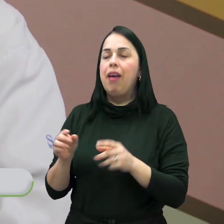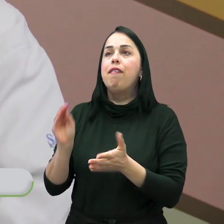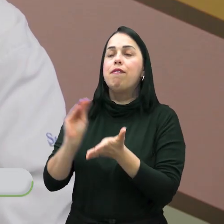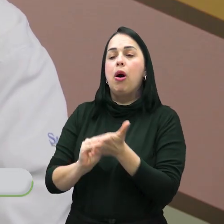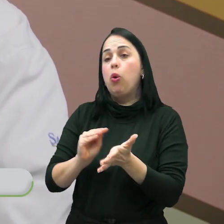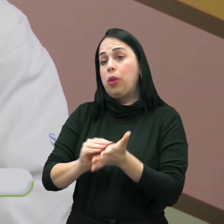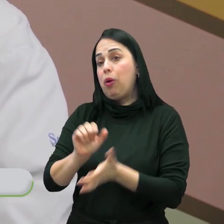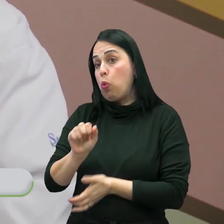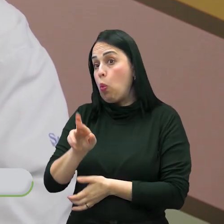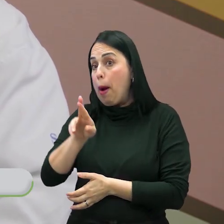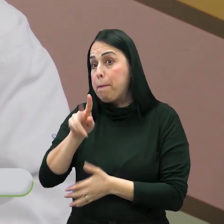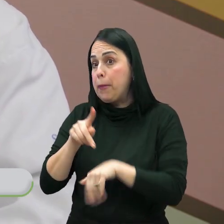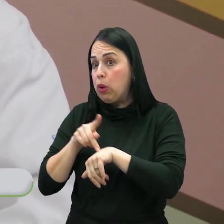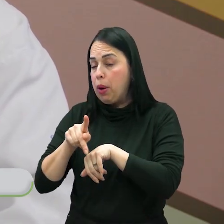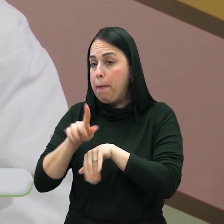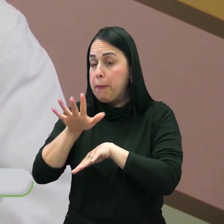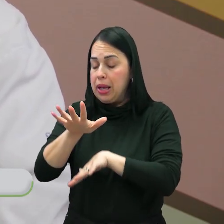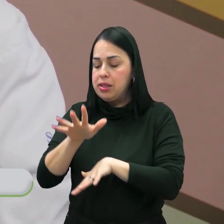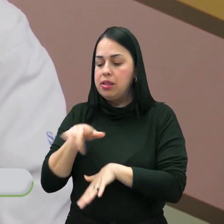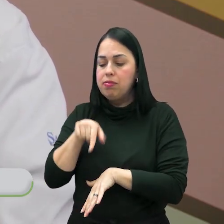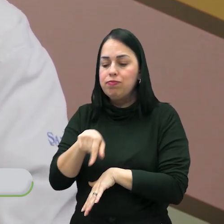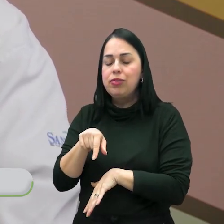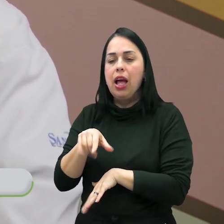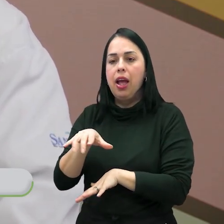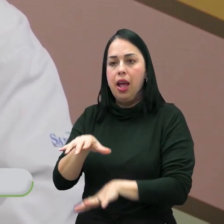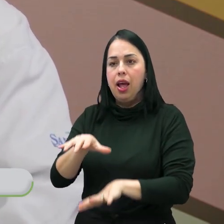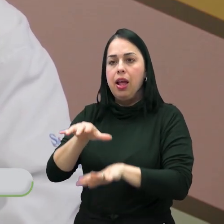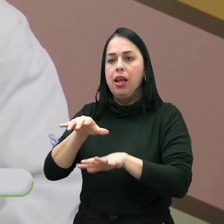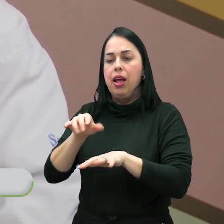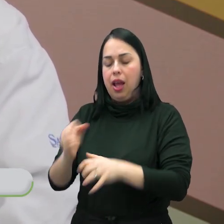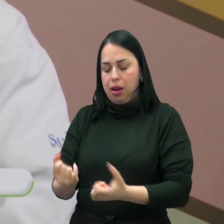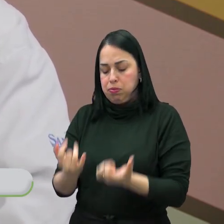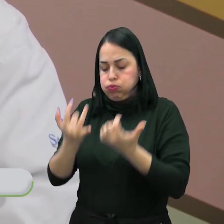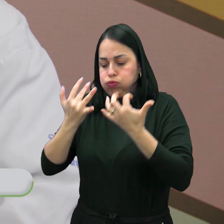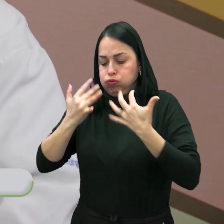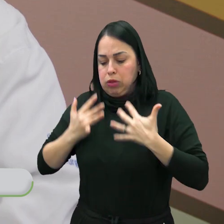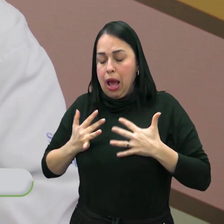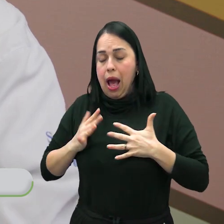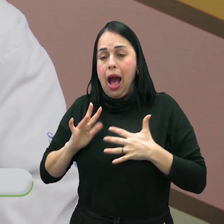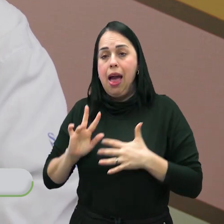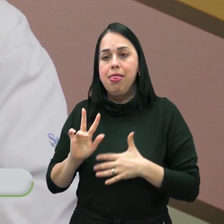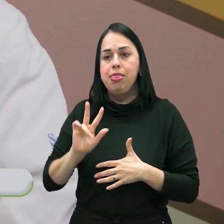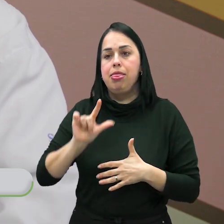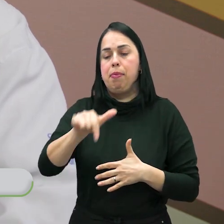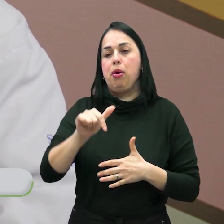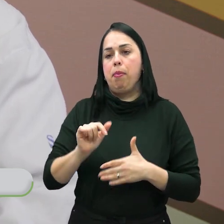ambiente. Mas se ele sobrevive a isso, e a queimadura é extensa, ele pode ter